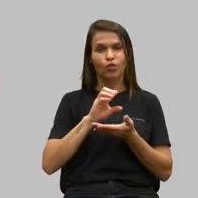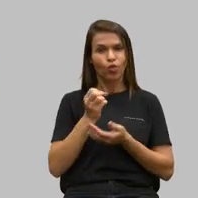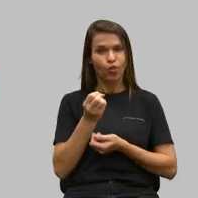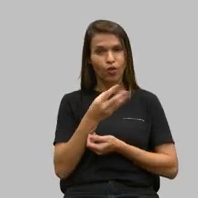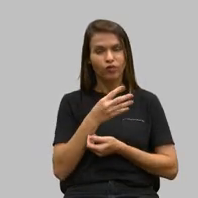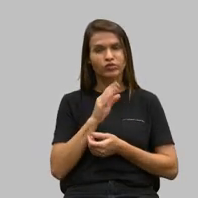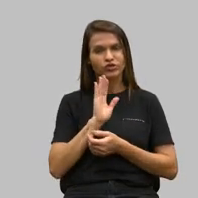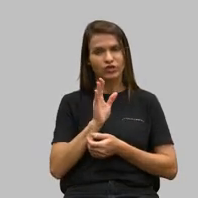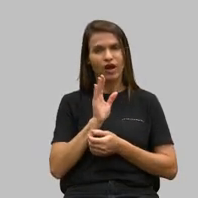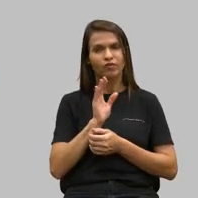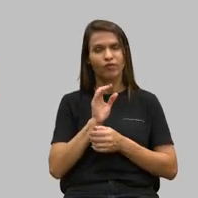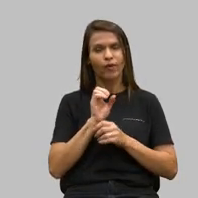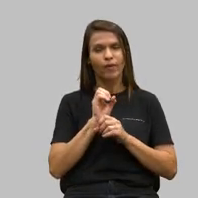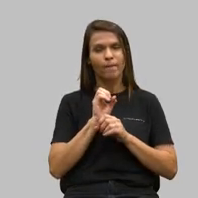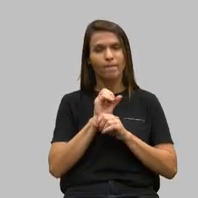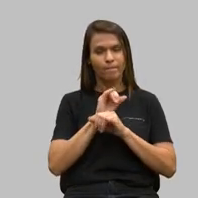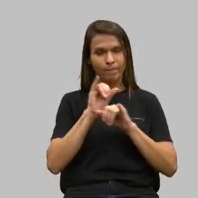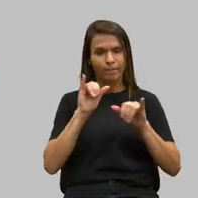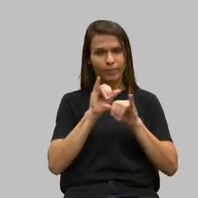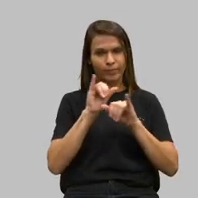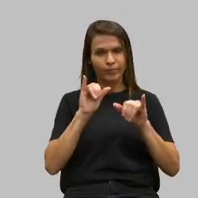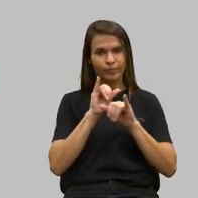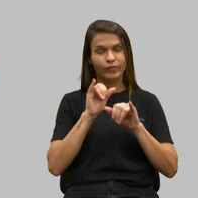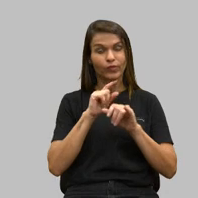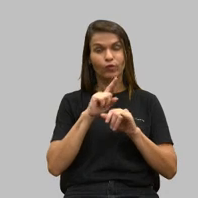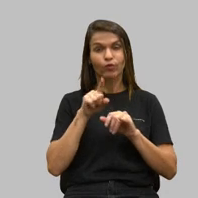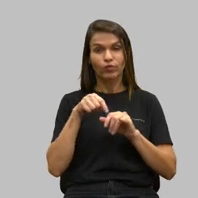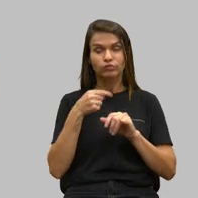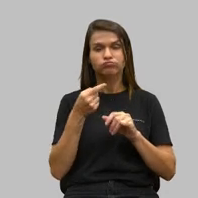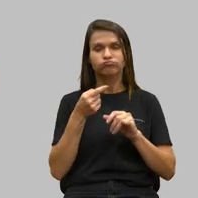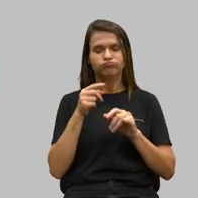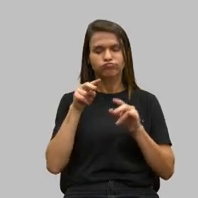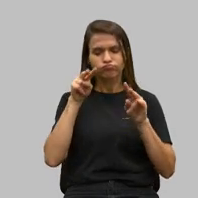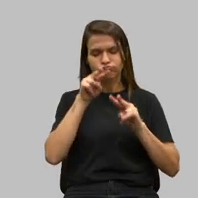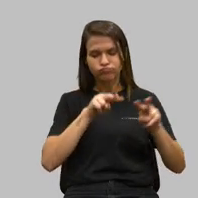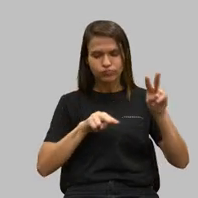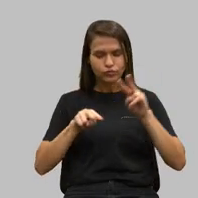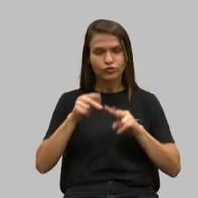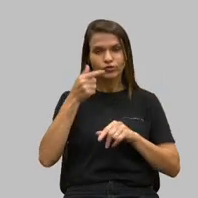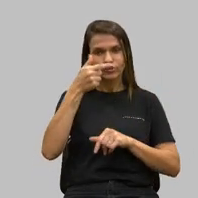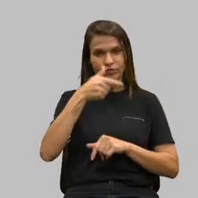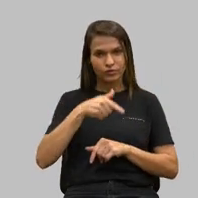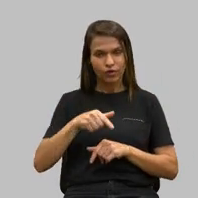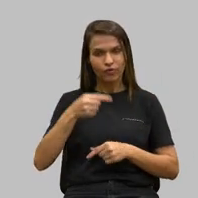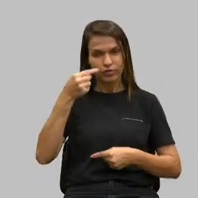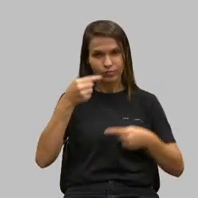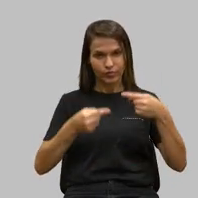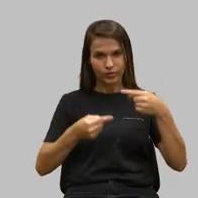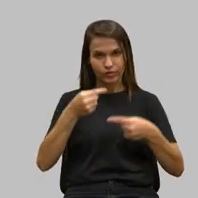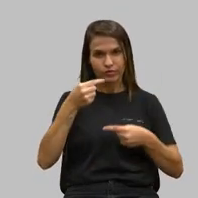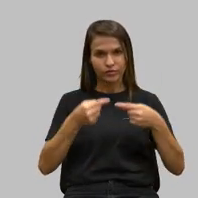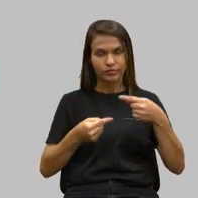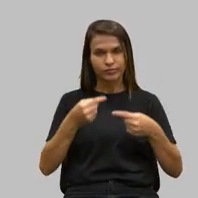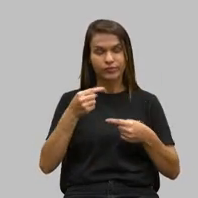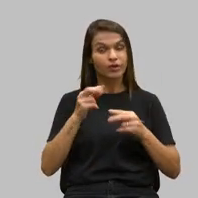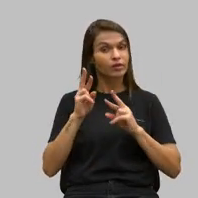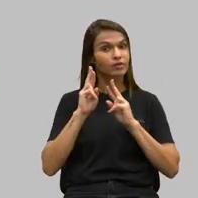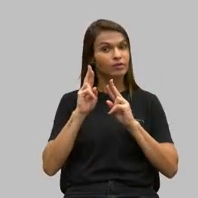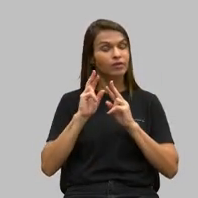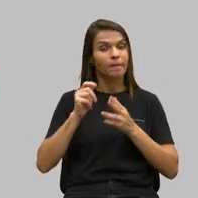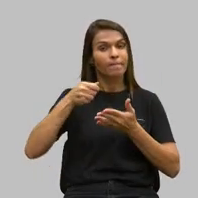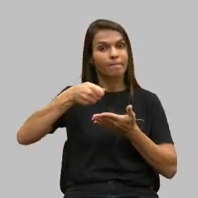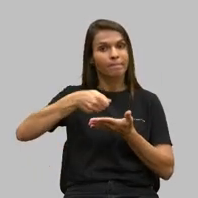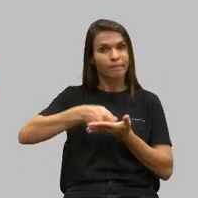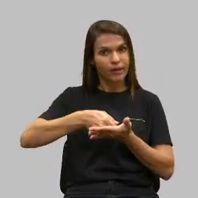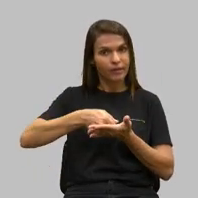publicado, nós revisitamos a nossa política e a expectativa é a gente pague uma